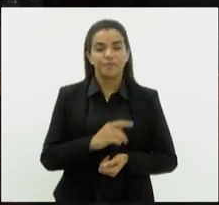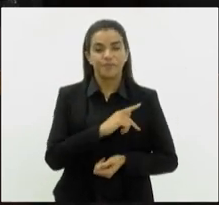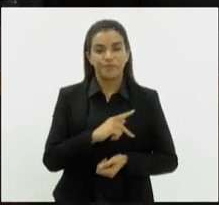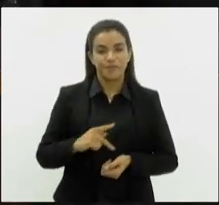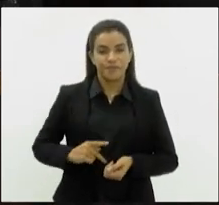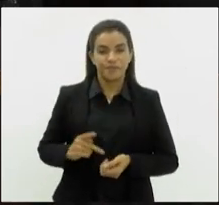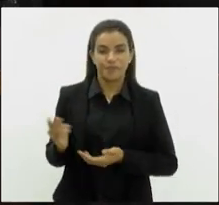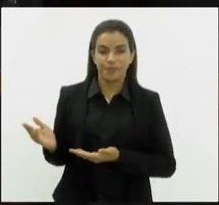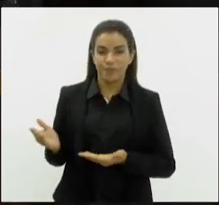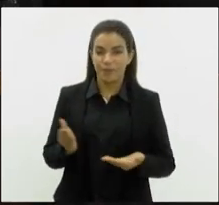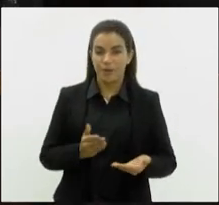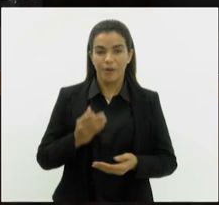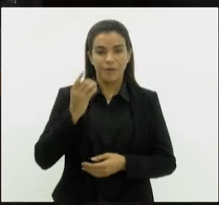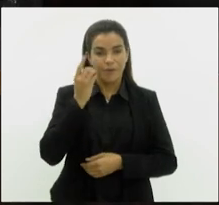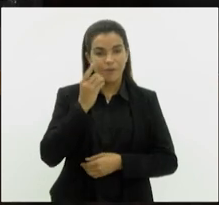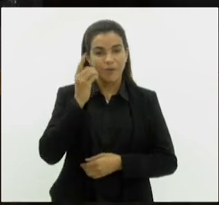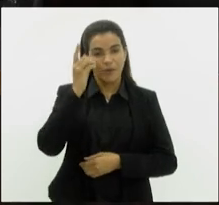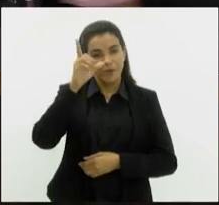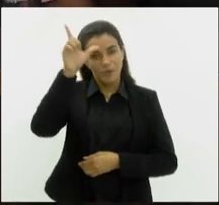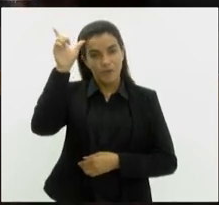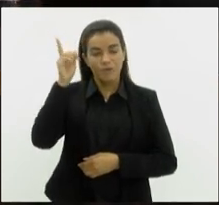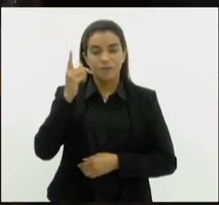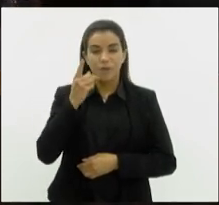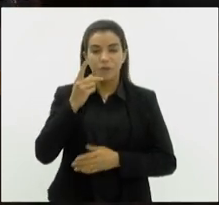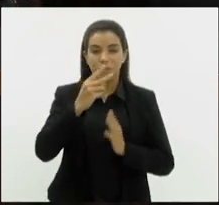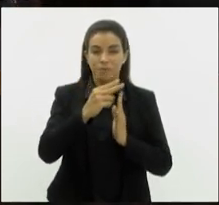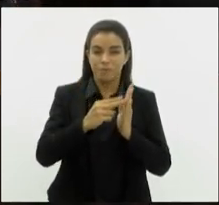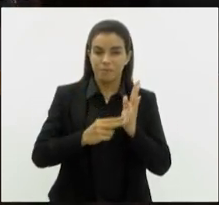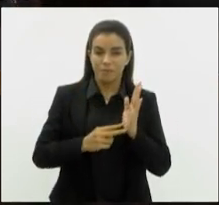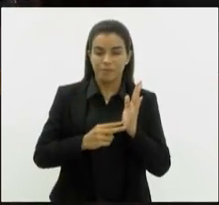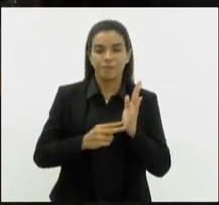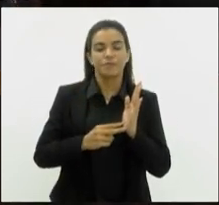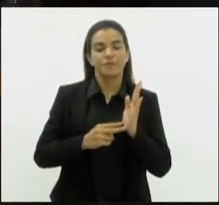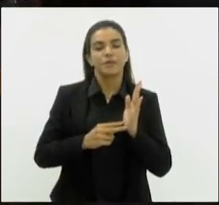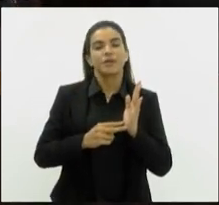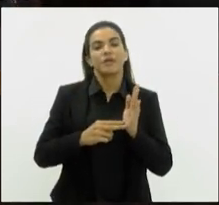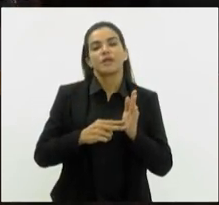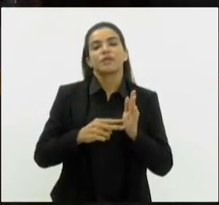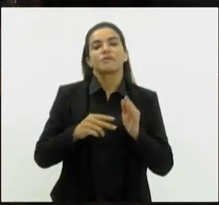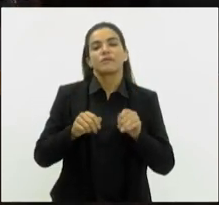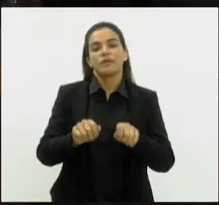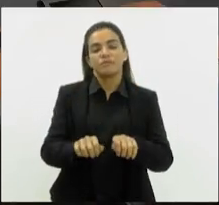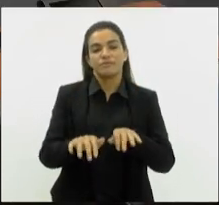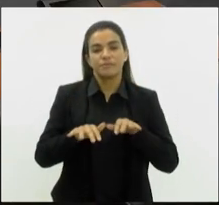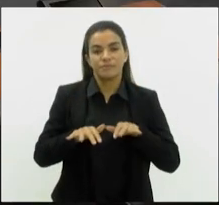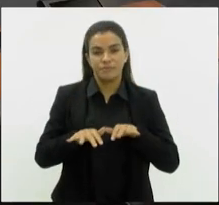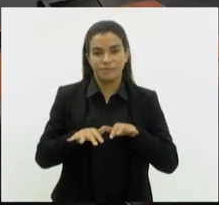presidência convida o nobre deputado Luiz Paulo para fazer a leitura da sessão anterior.